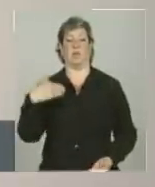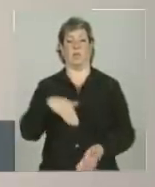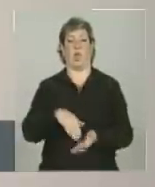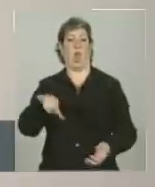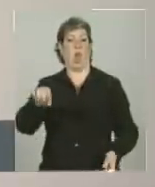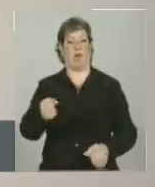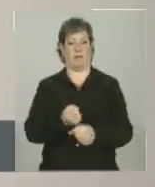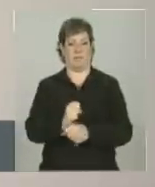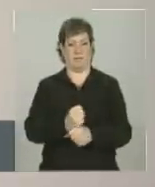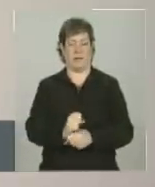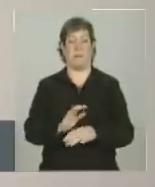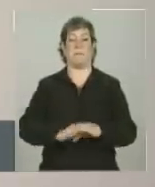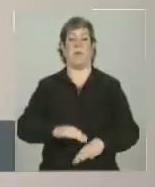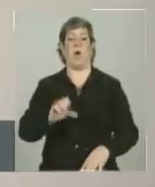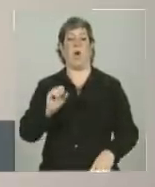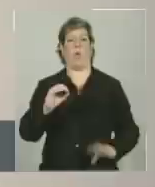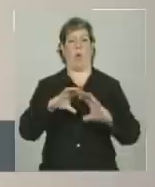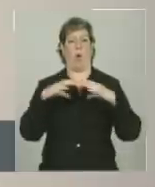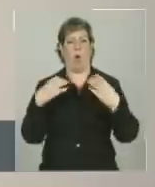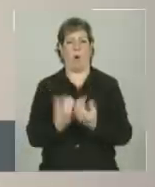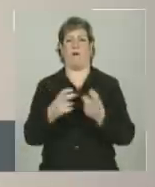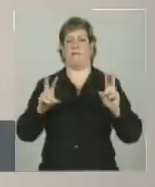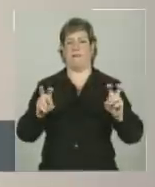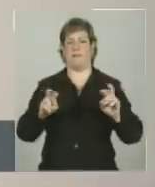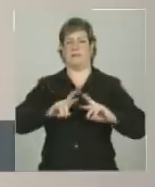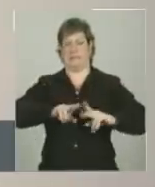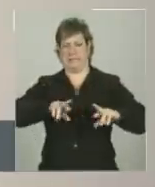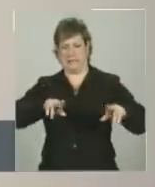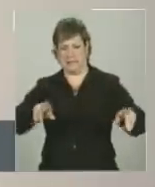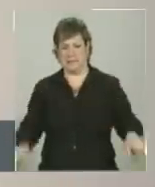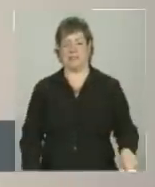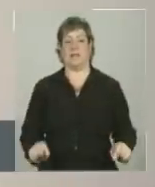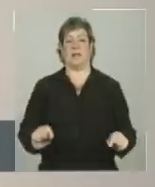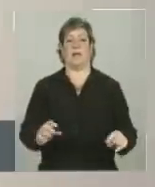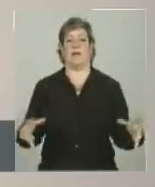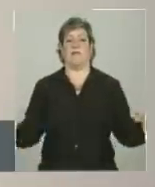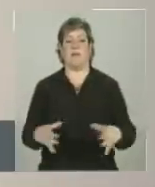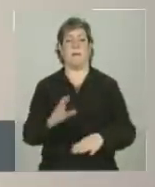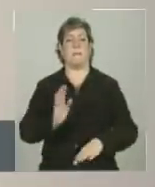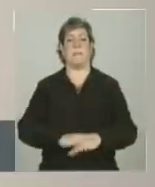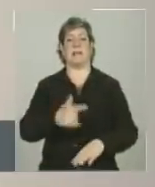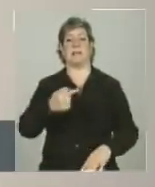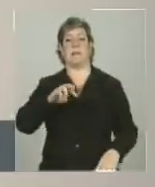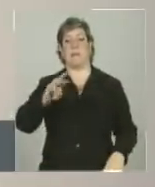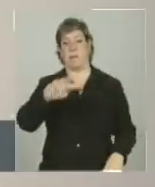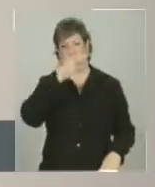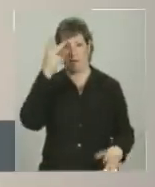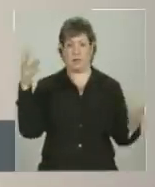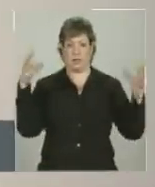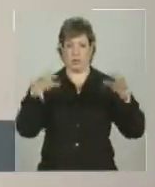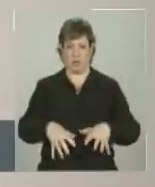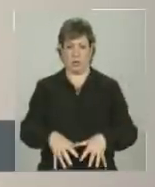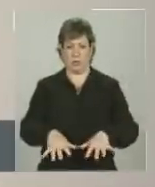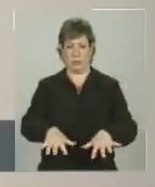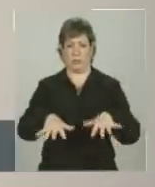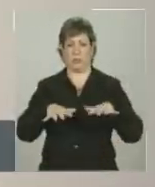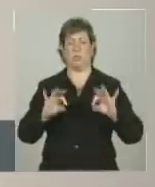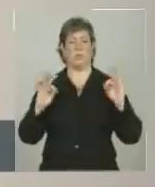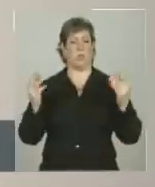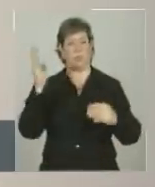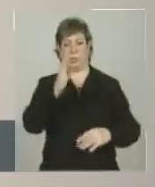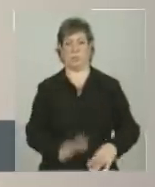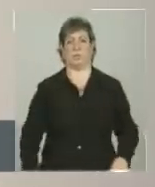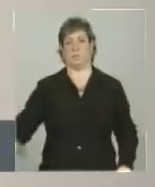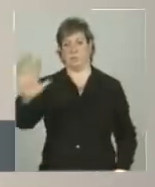mais de 80 conferências temáticas que envolveram mais de 7 milhões de pessoas em todo o